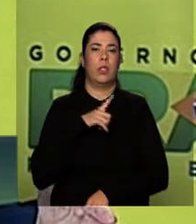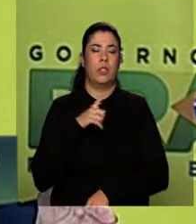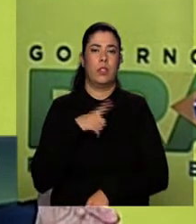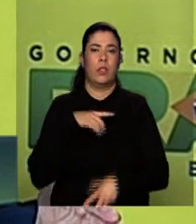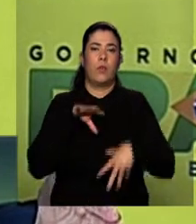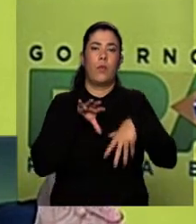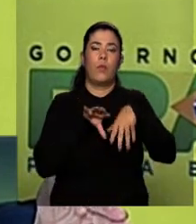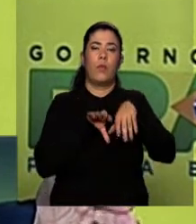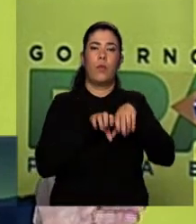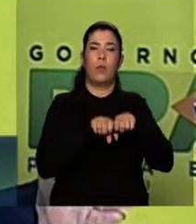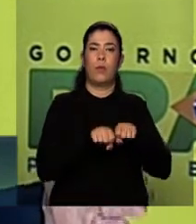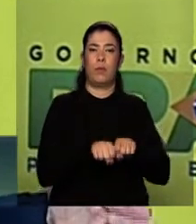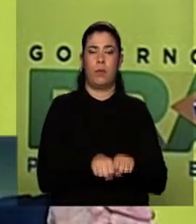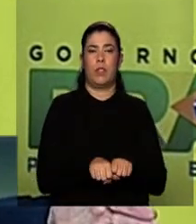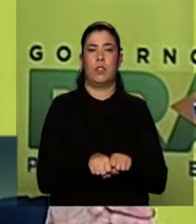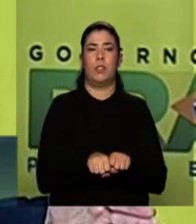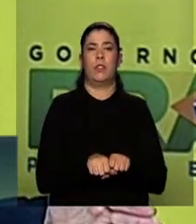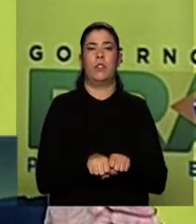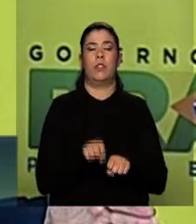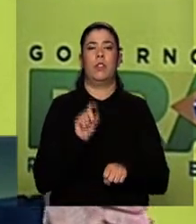uma formação